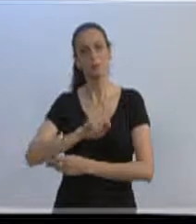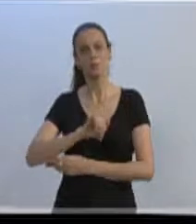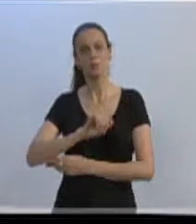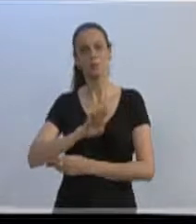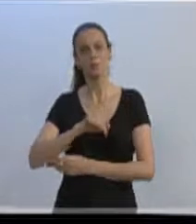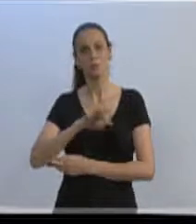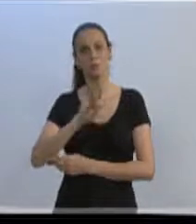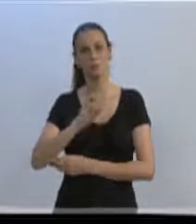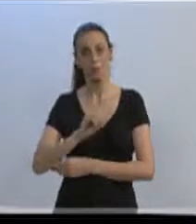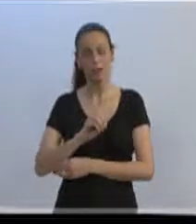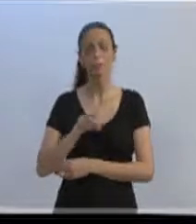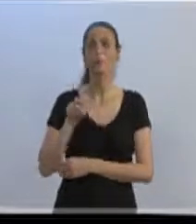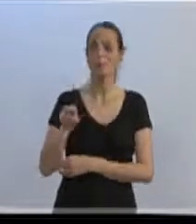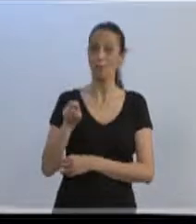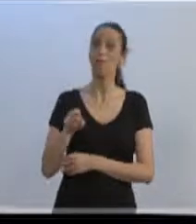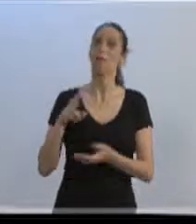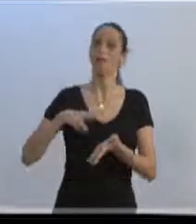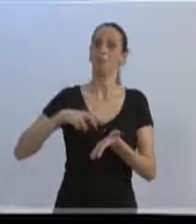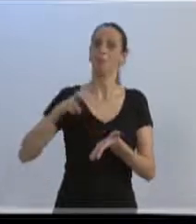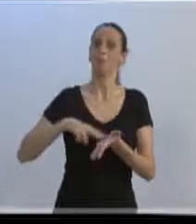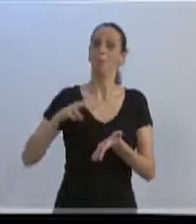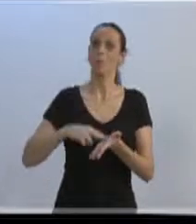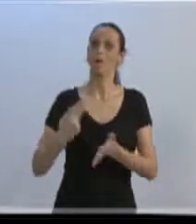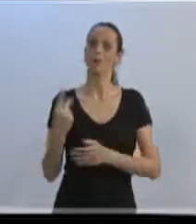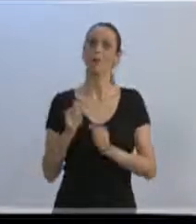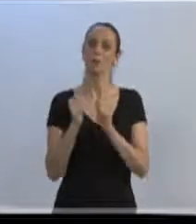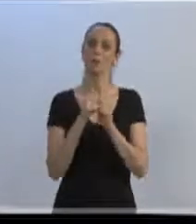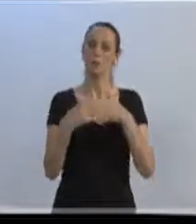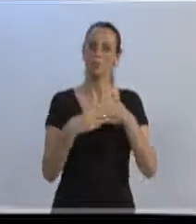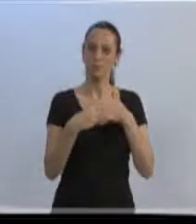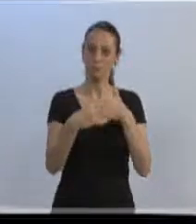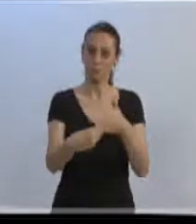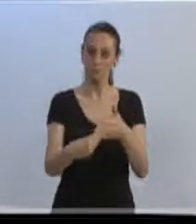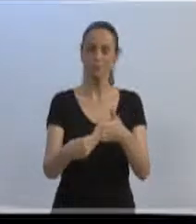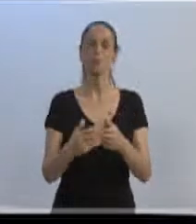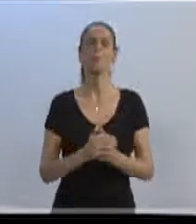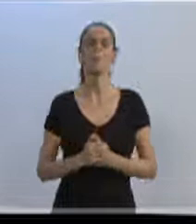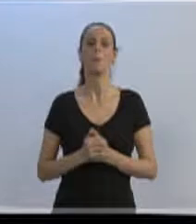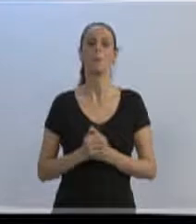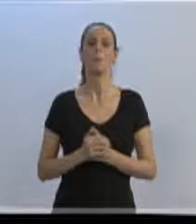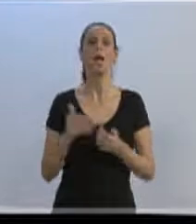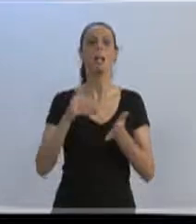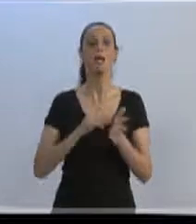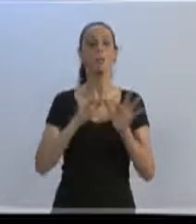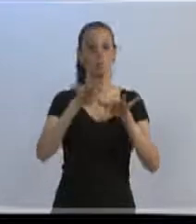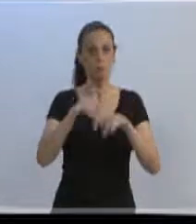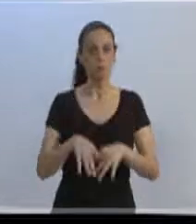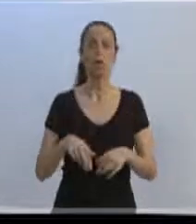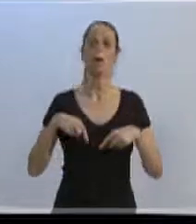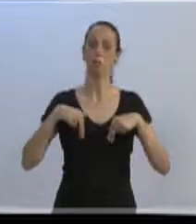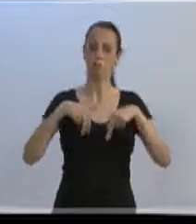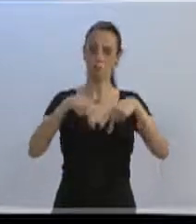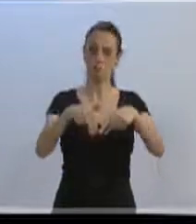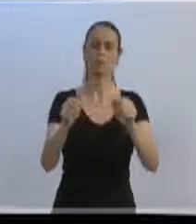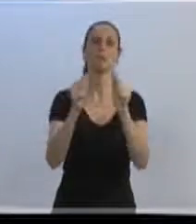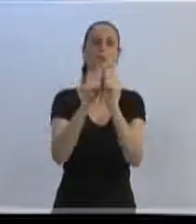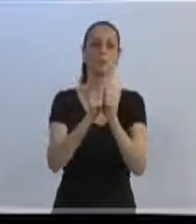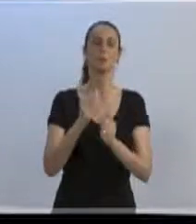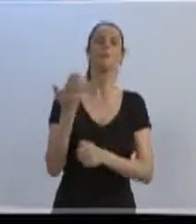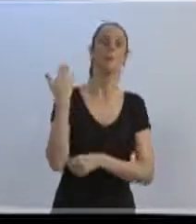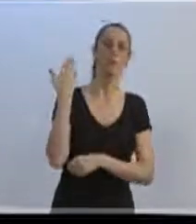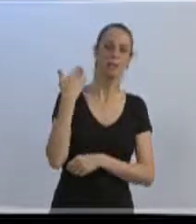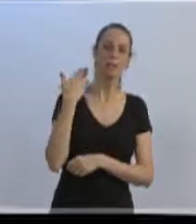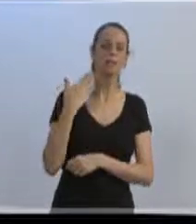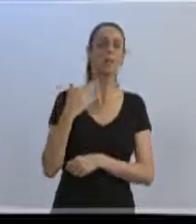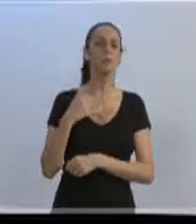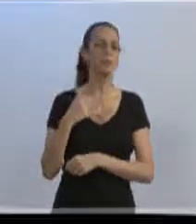teve ele ficou muito contente concluiu toda a caminhada até me contou que tinha feito já uma caminhada na nova rússia há algum